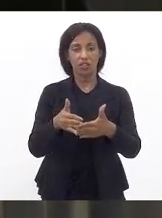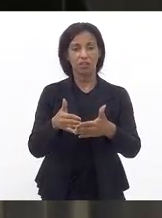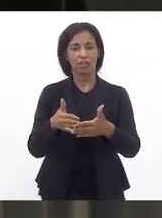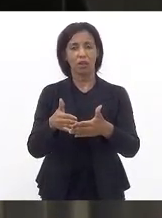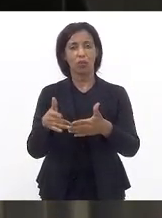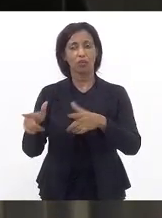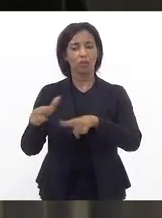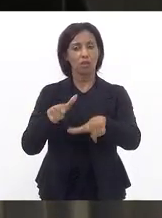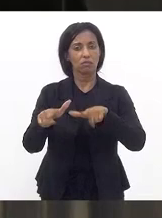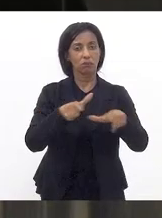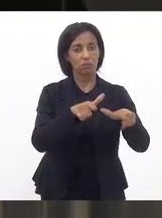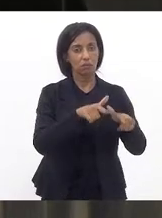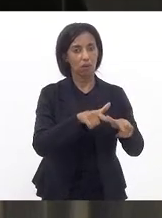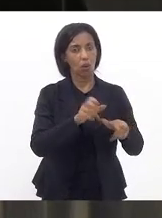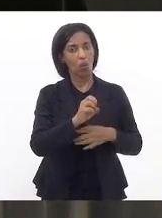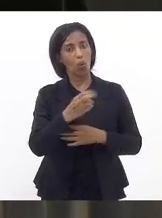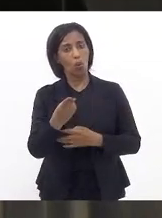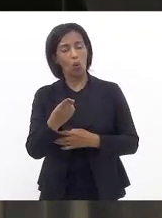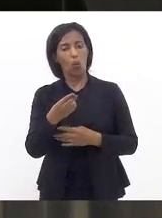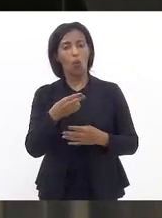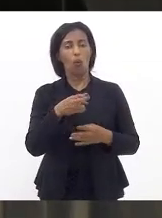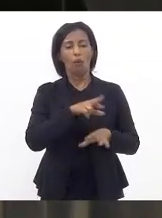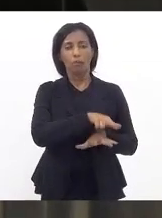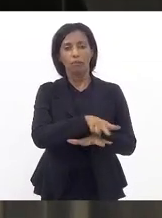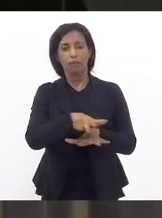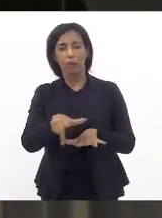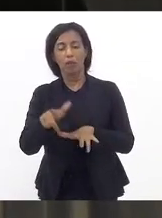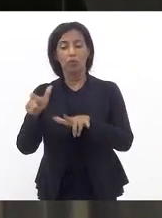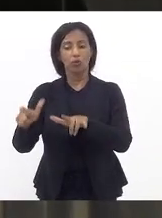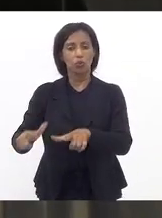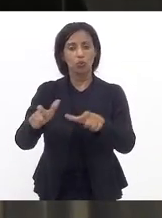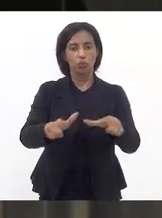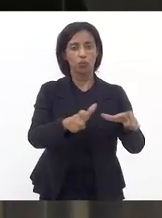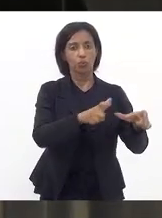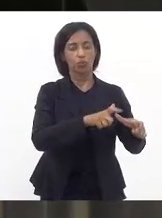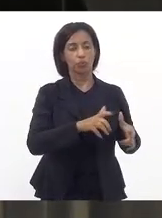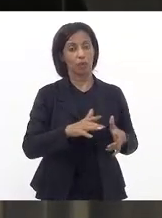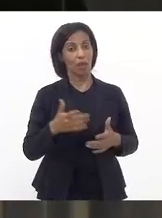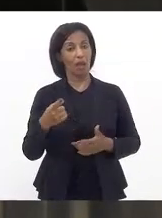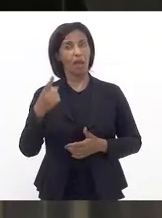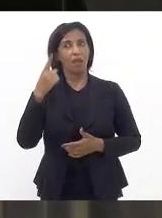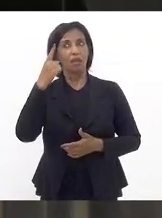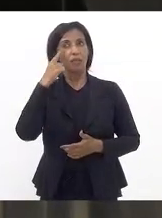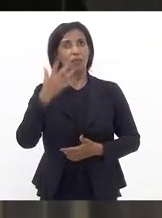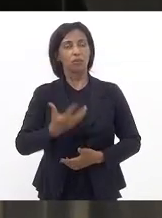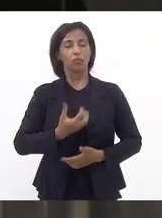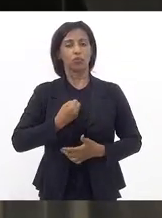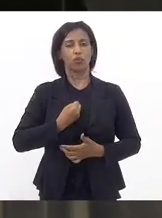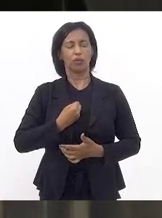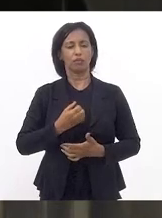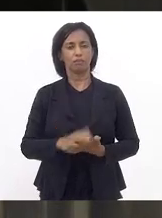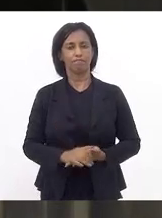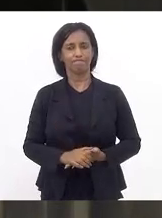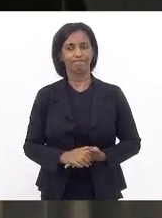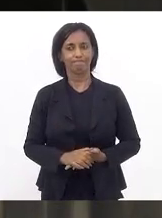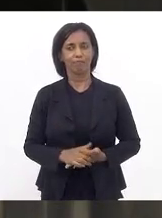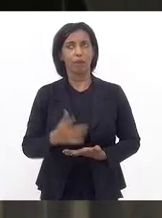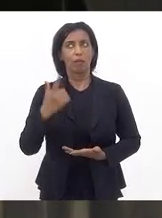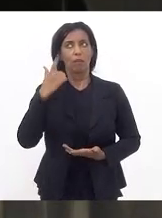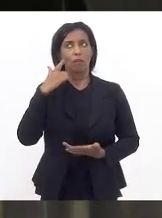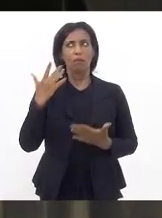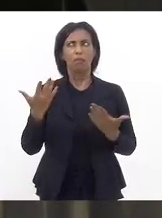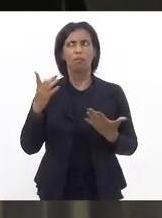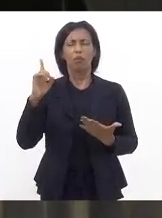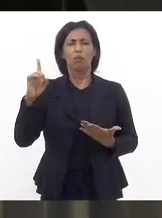certas atividades ou a frequência de determinados lugares aí você toma um choque aí você